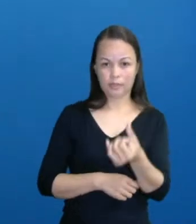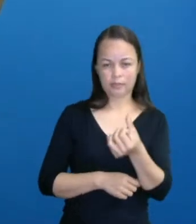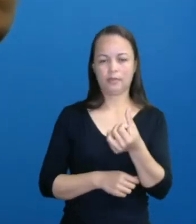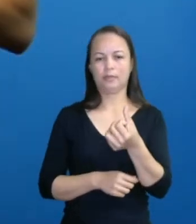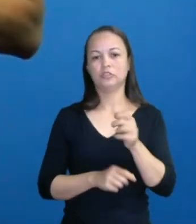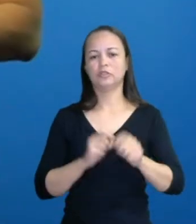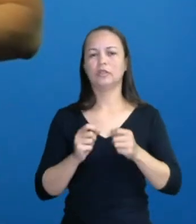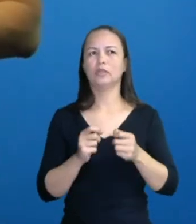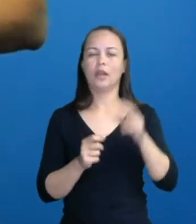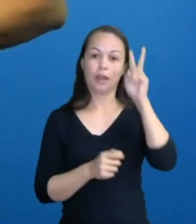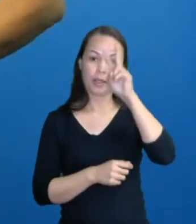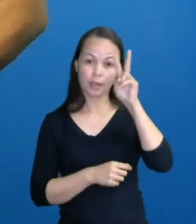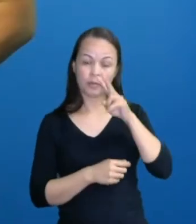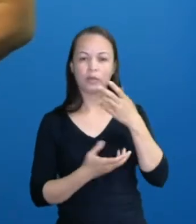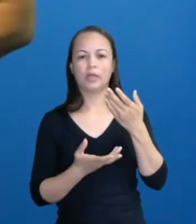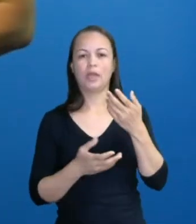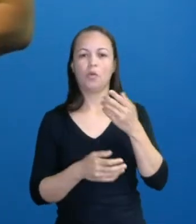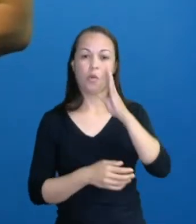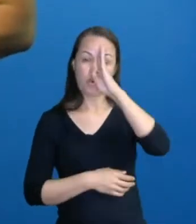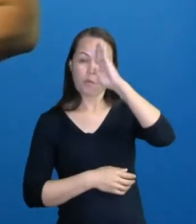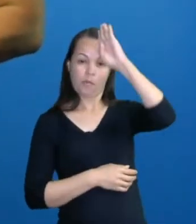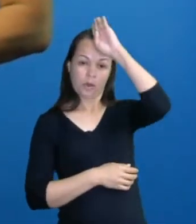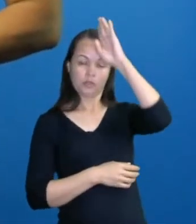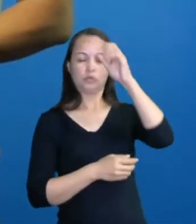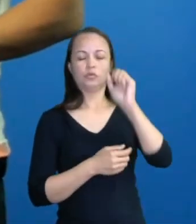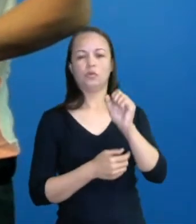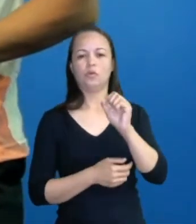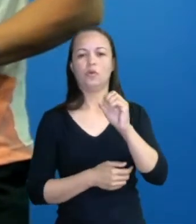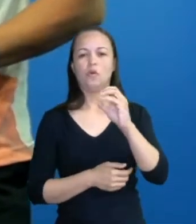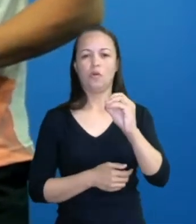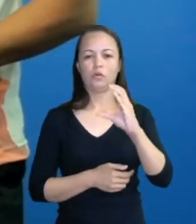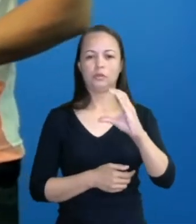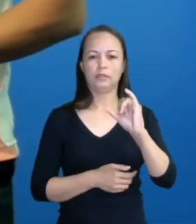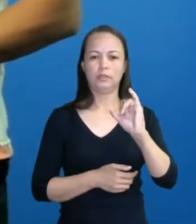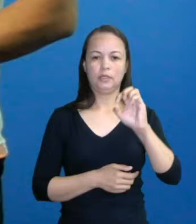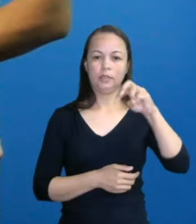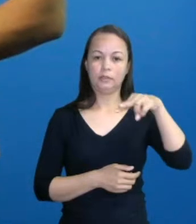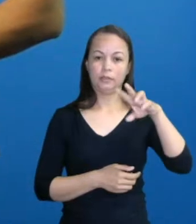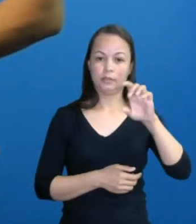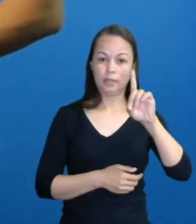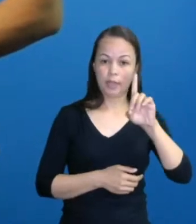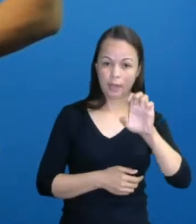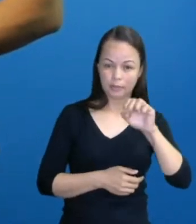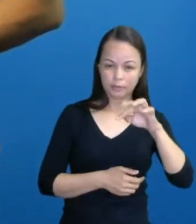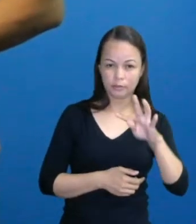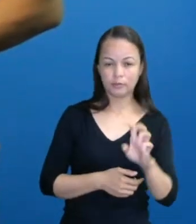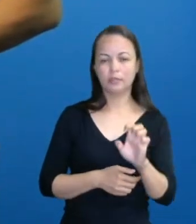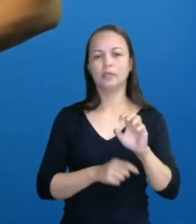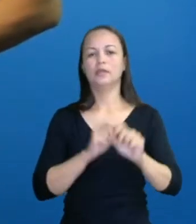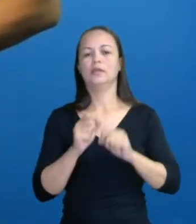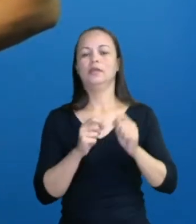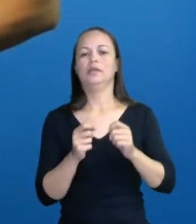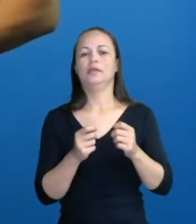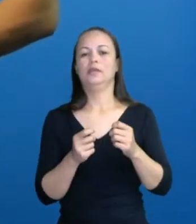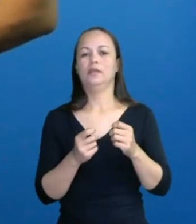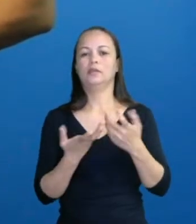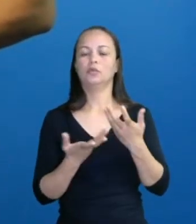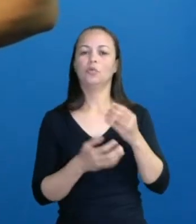o Império Romano do Ocidente. Porque o Império Romano do Oriente, com a sede em